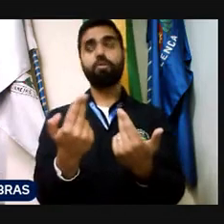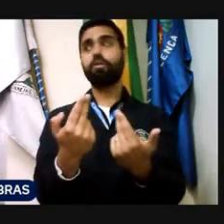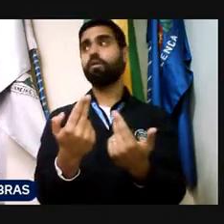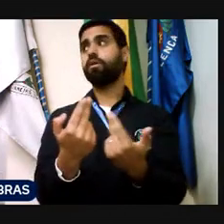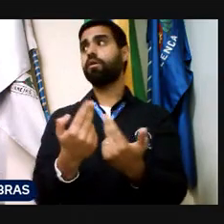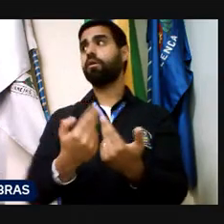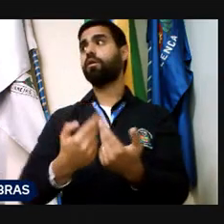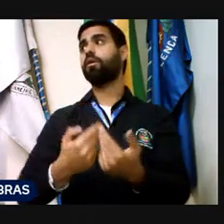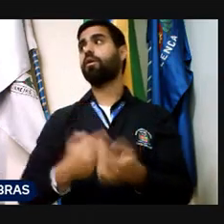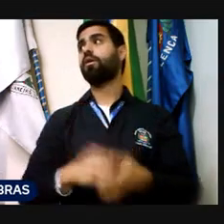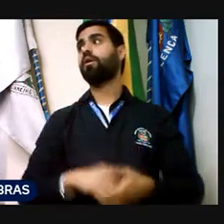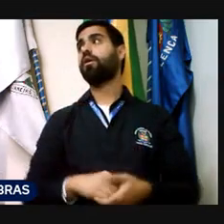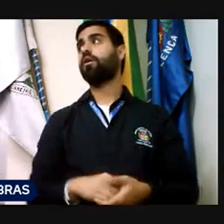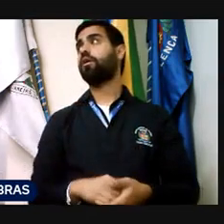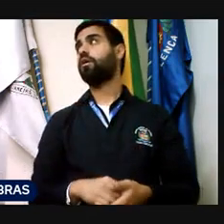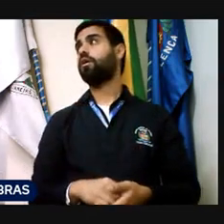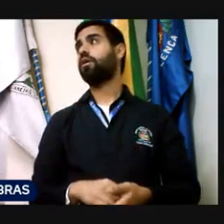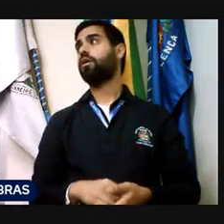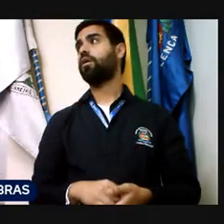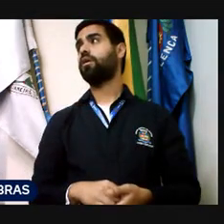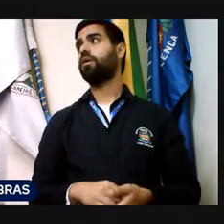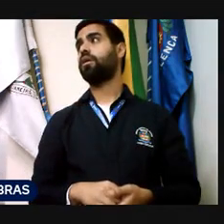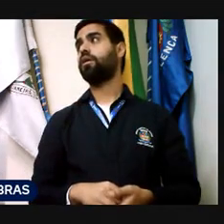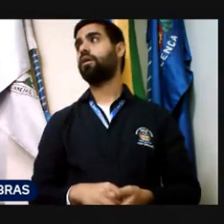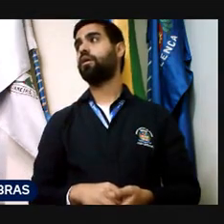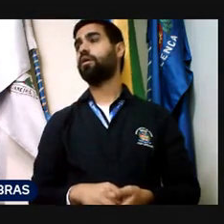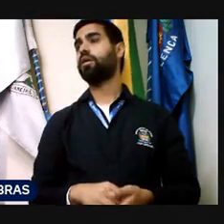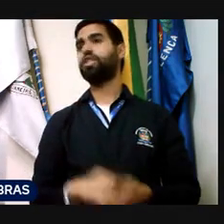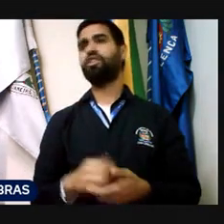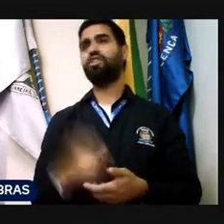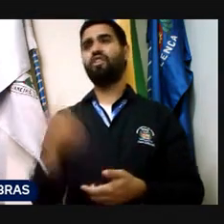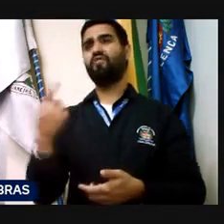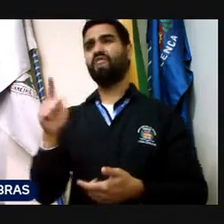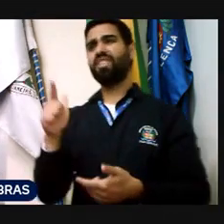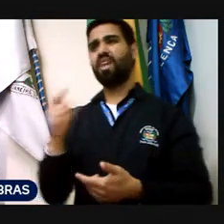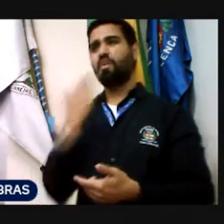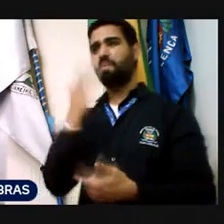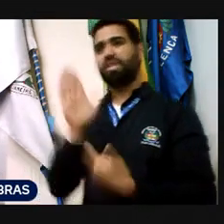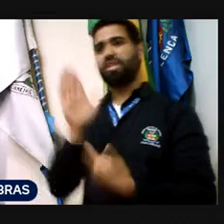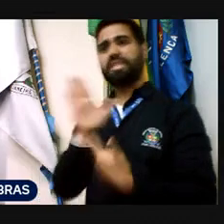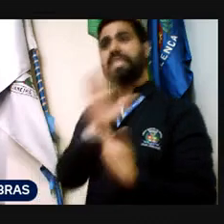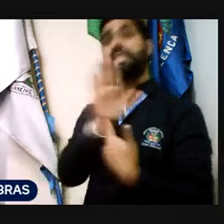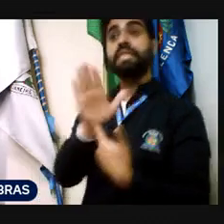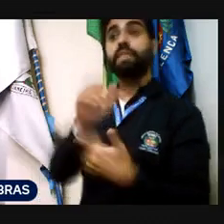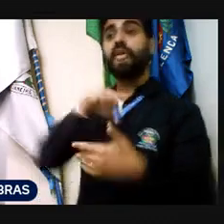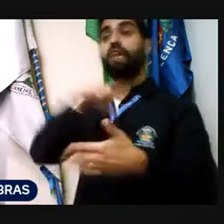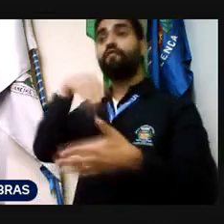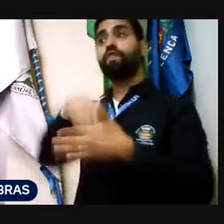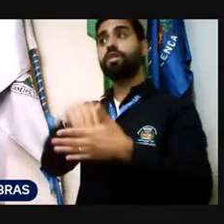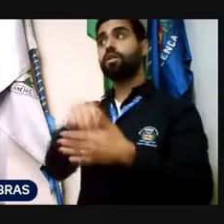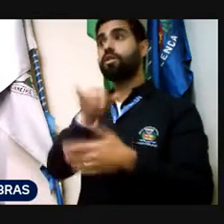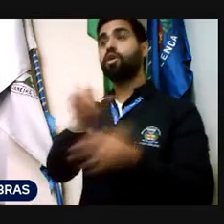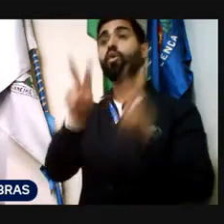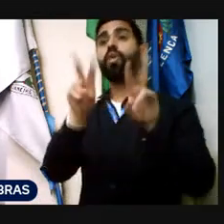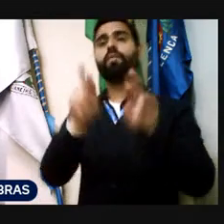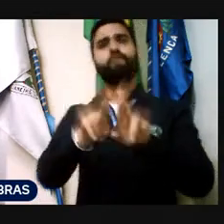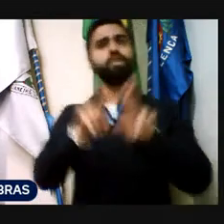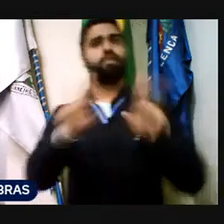vai apresentar o requerimento para apreciação dos senhores. Quando o tema for